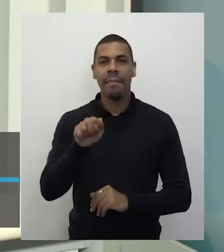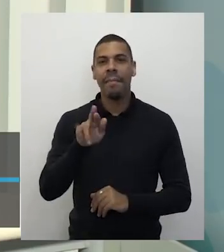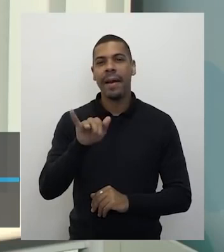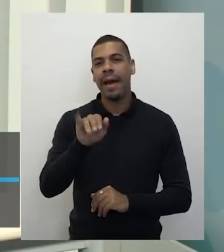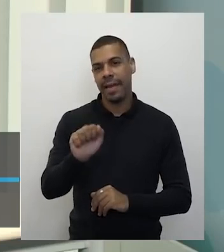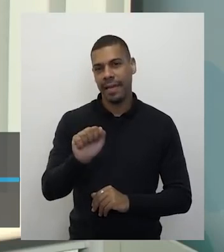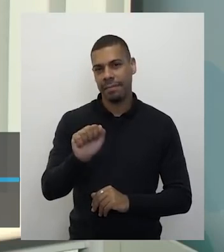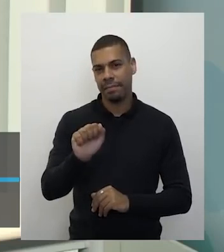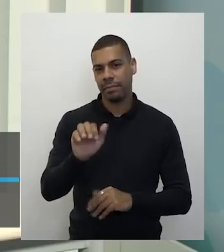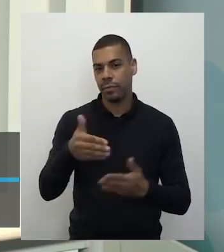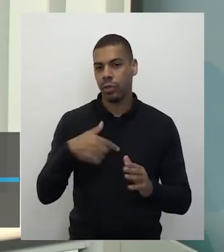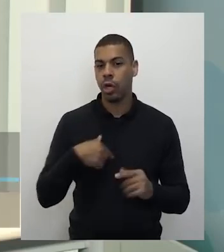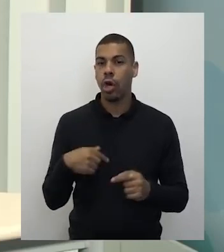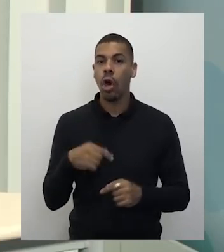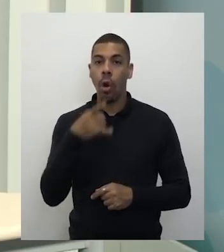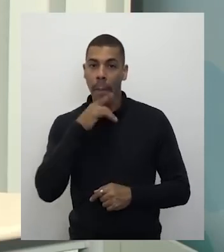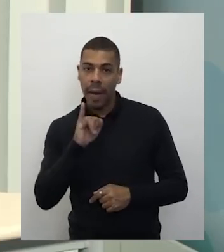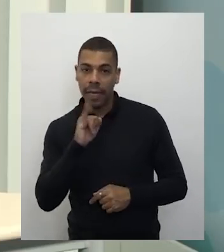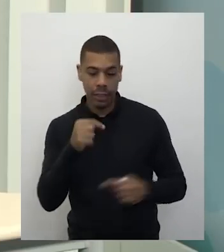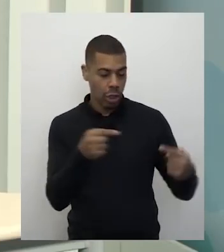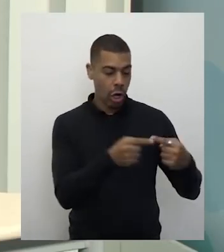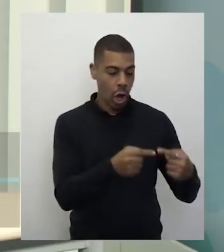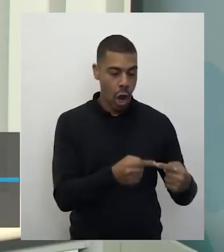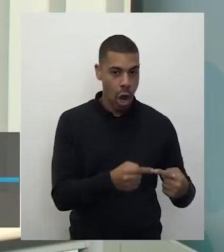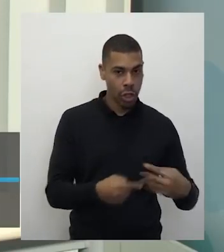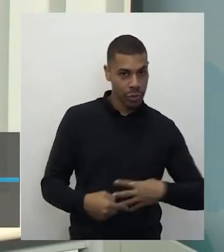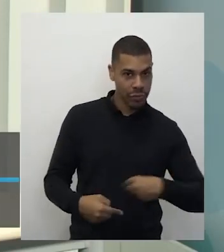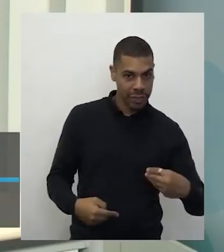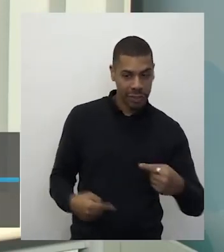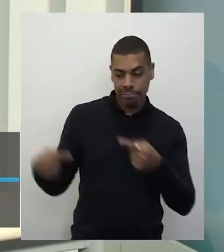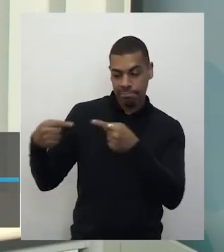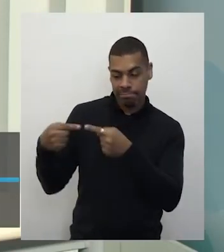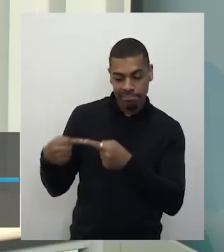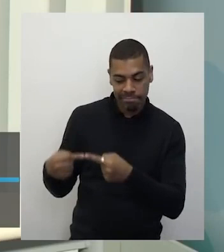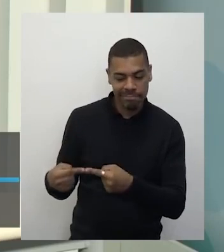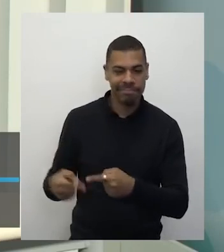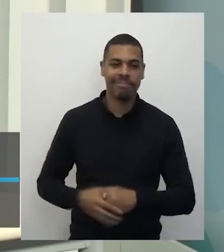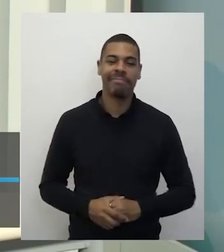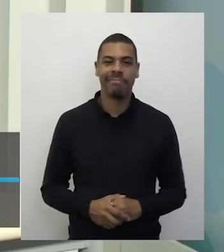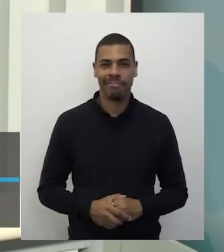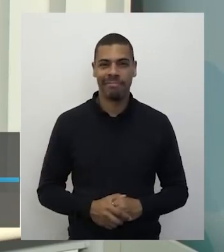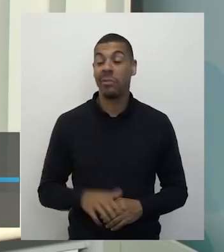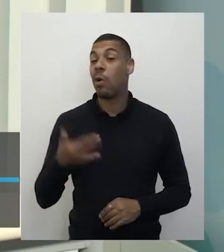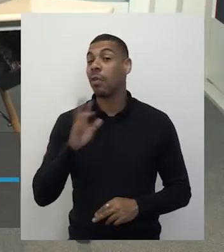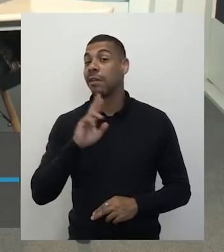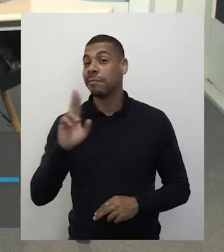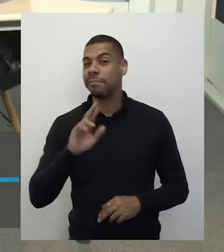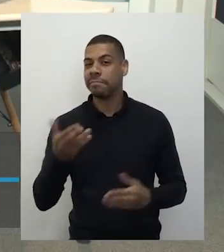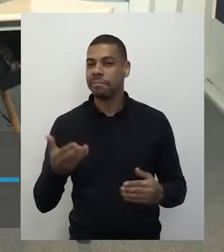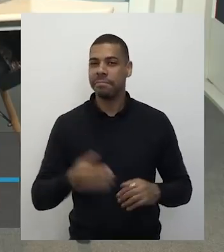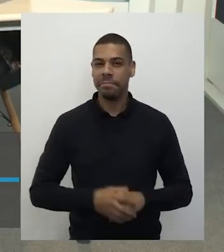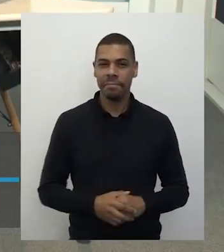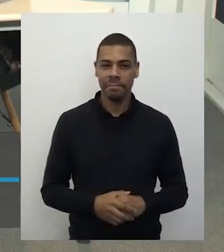que quando um pai concorda com o filho, concordância. Quando o pai concorda com o filho. Tá. Que mais? Temos mais